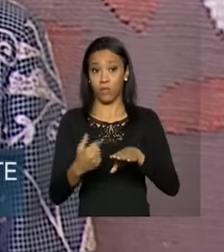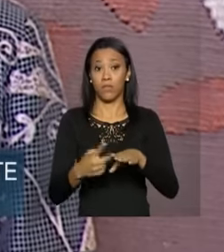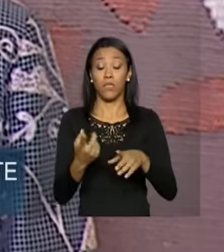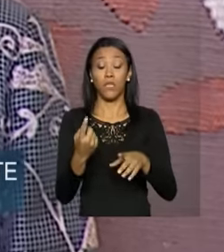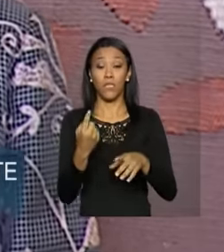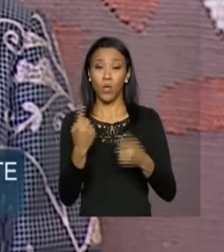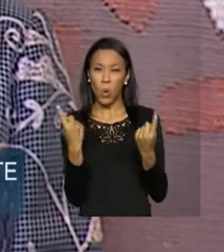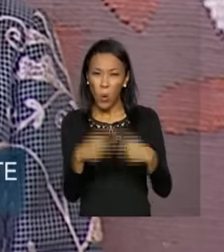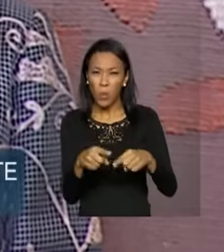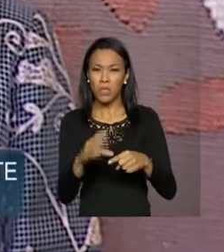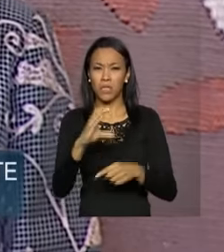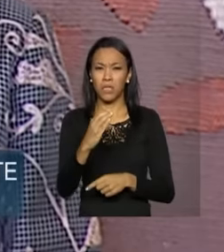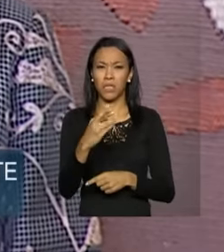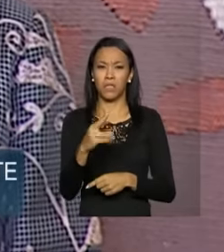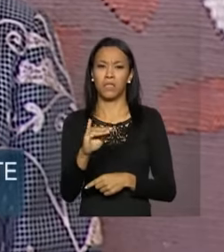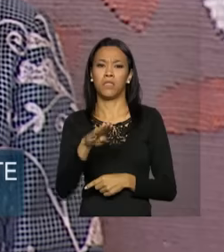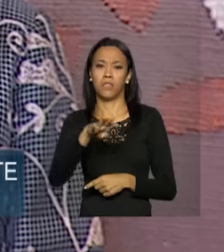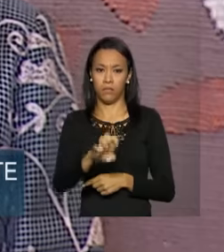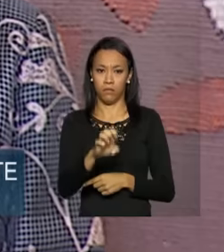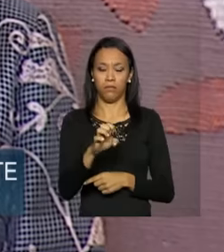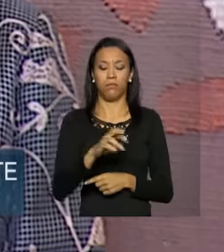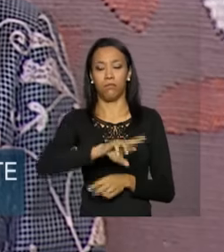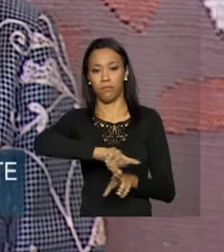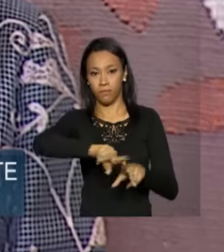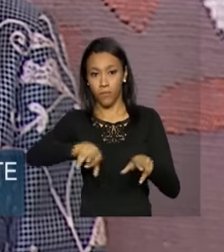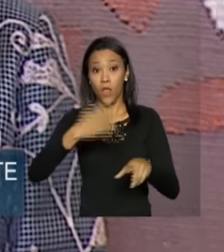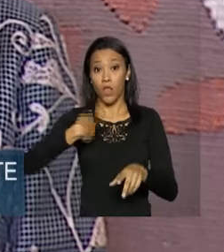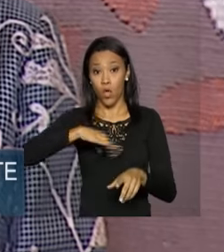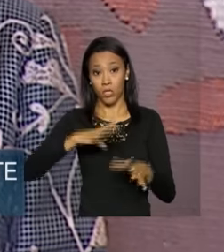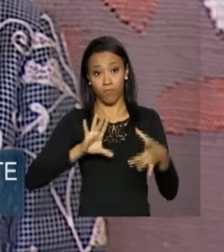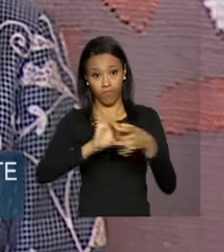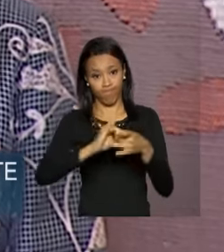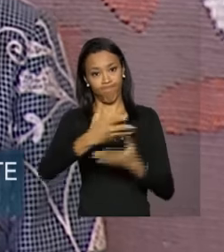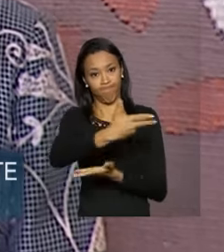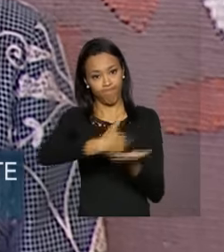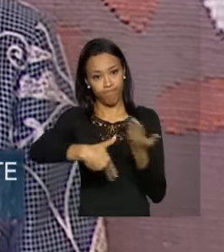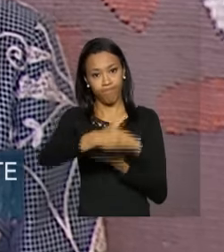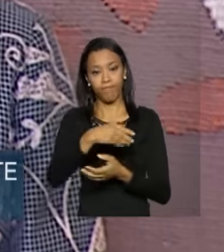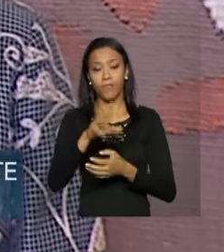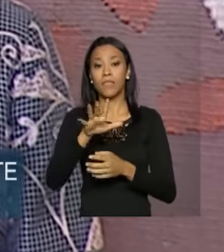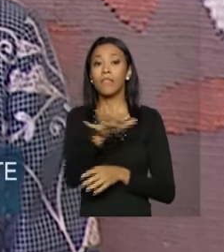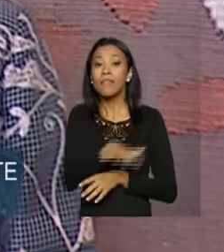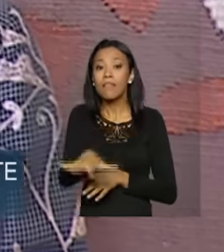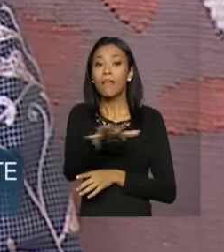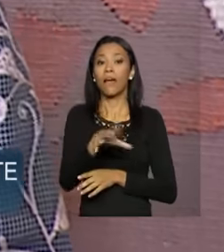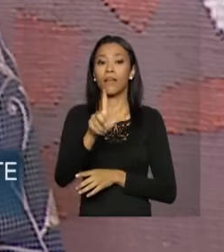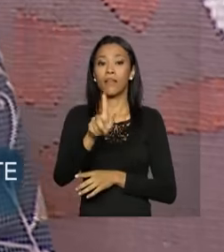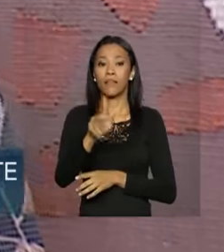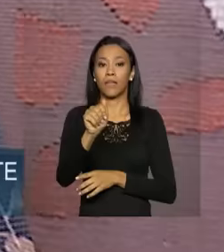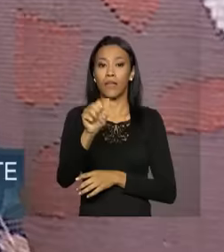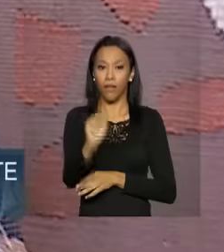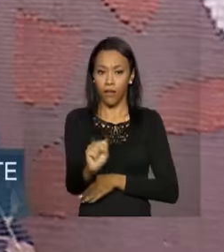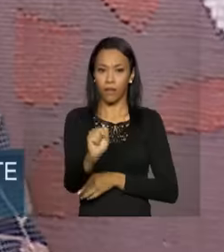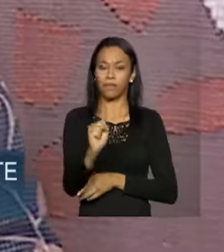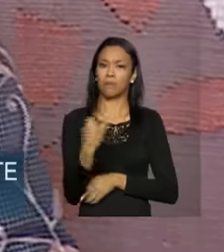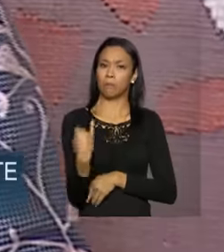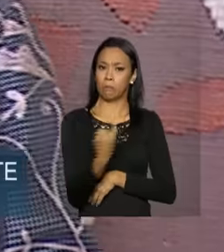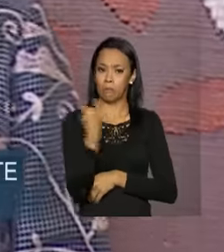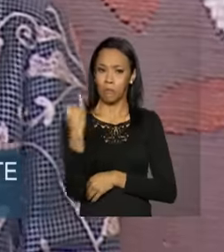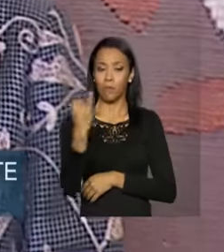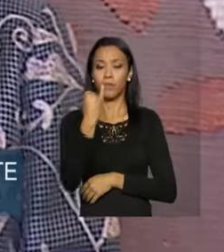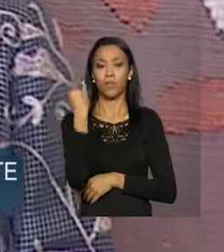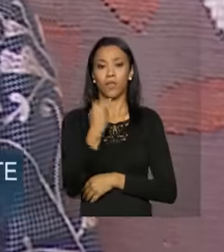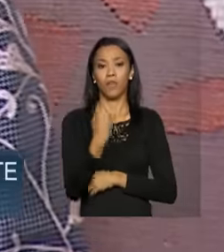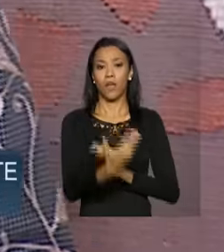transnacionais. Nossa parceria em gás natural já deu amplas provas de sua importância ao contribuir